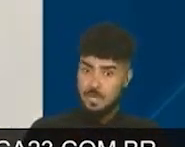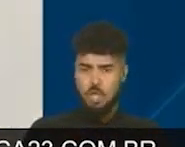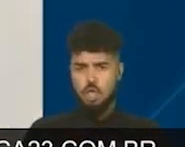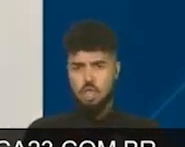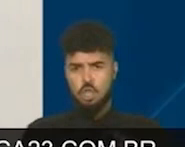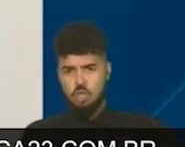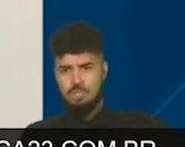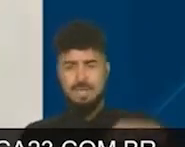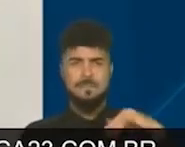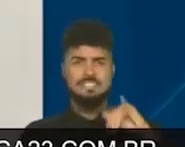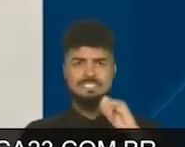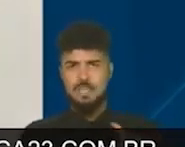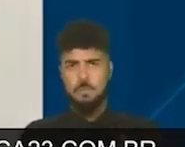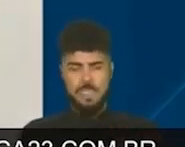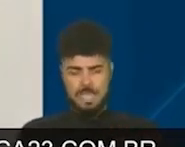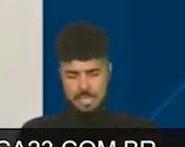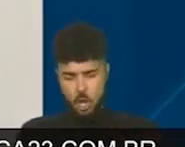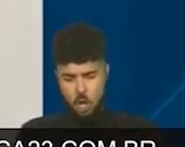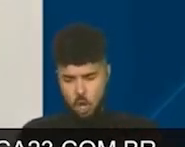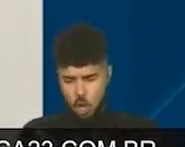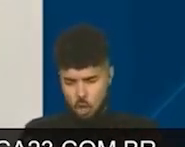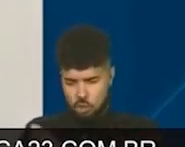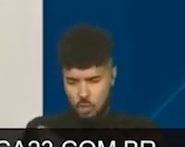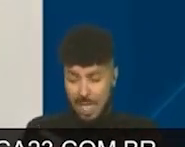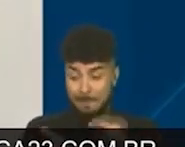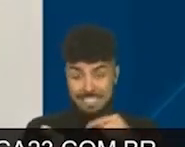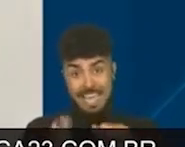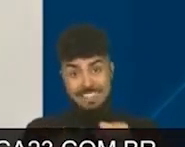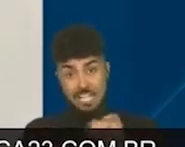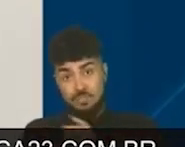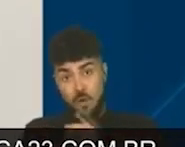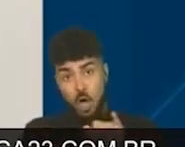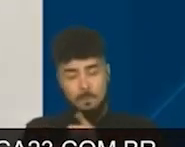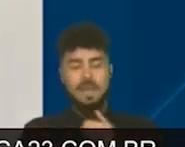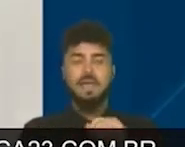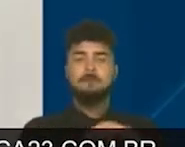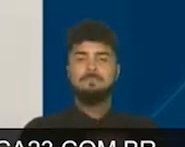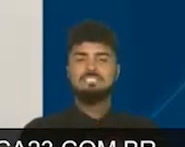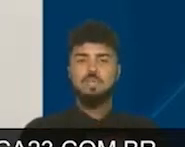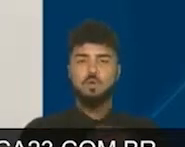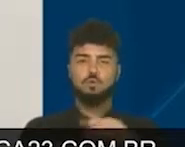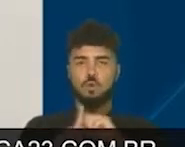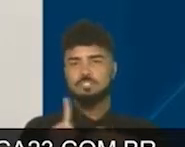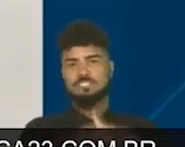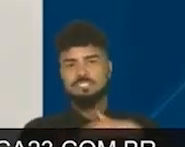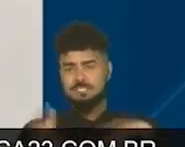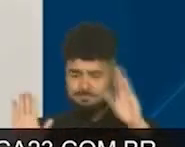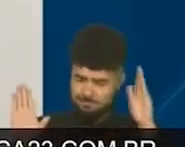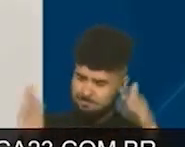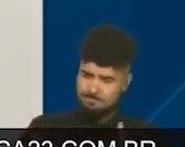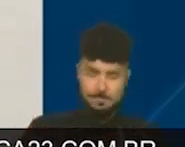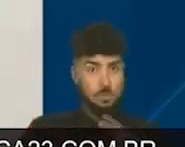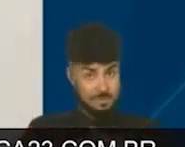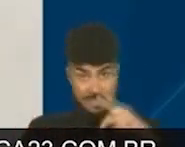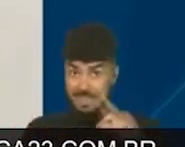missão sendo focada numa questão social importante, né, que a empresa considera importante, que partiu da iniciativa dos